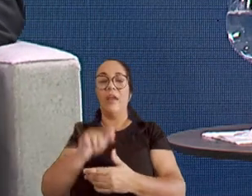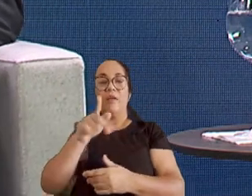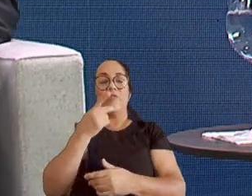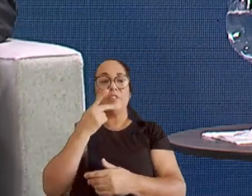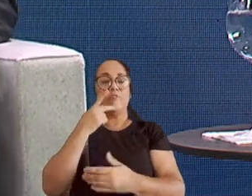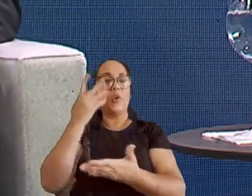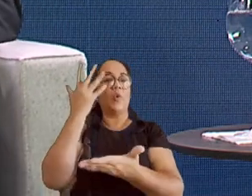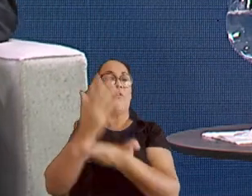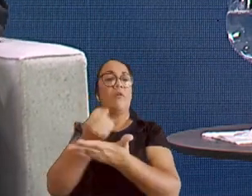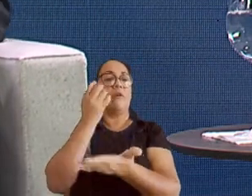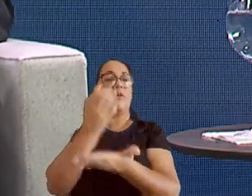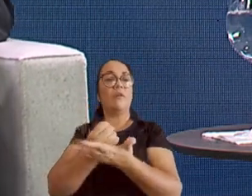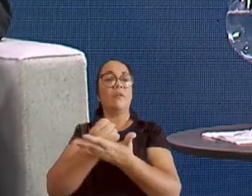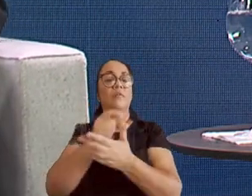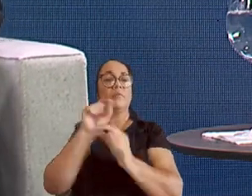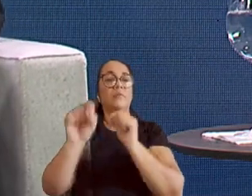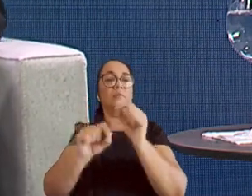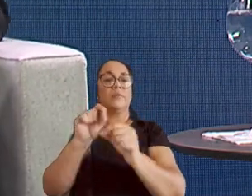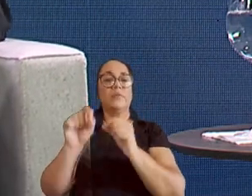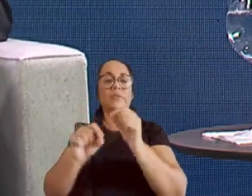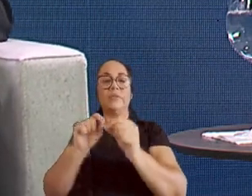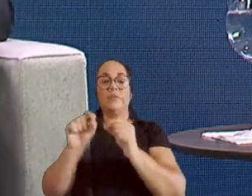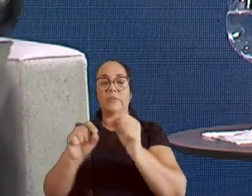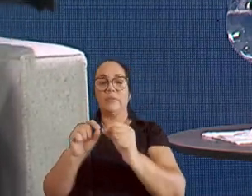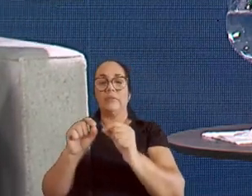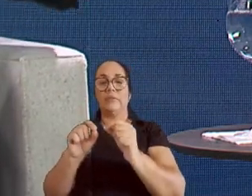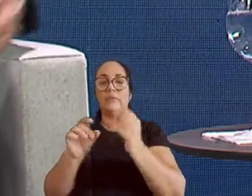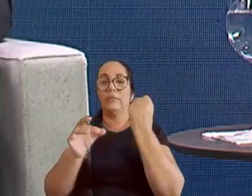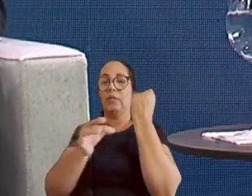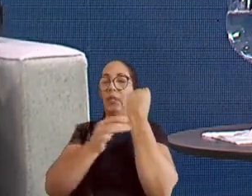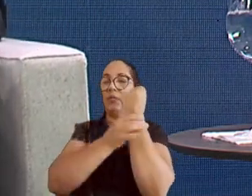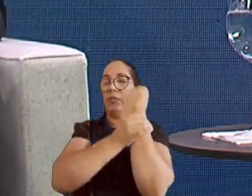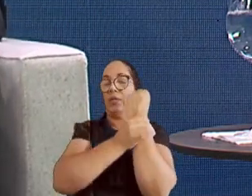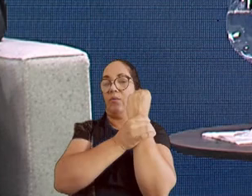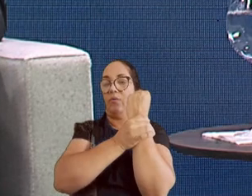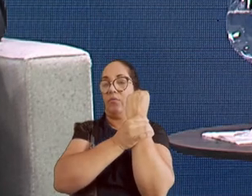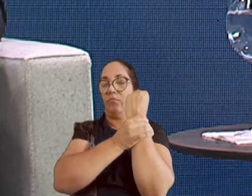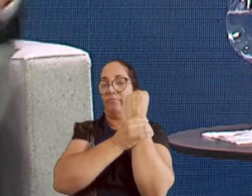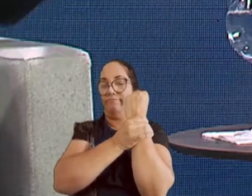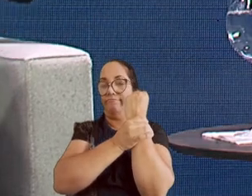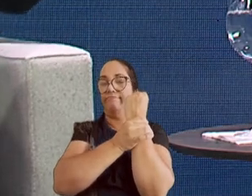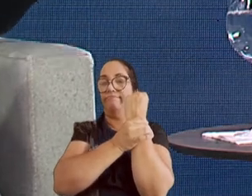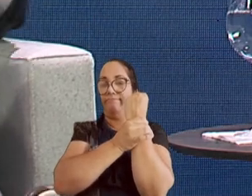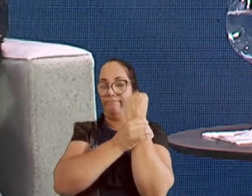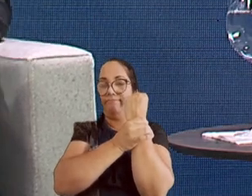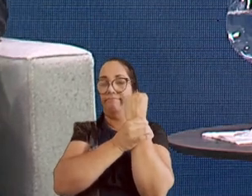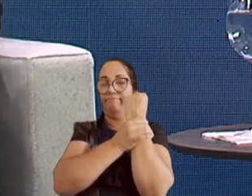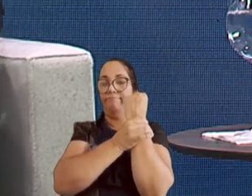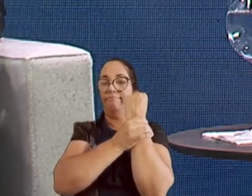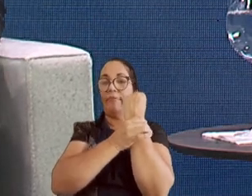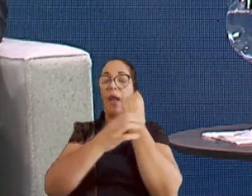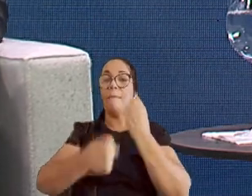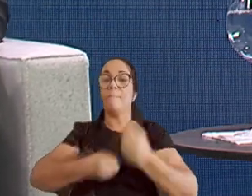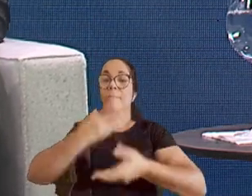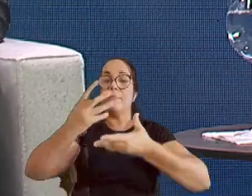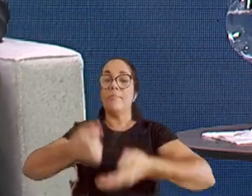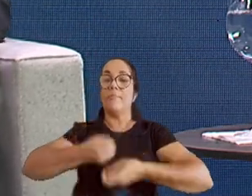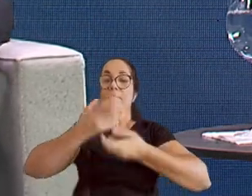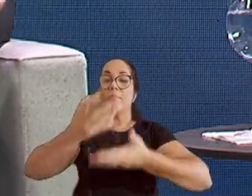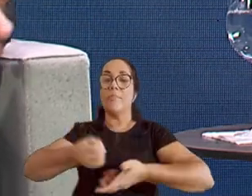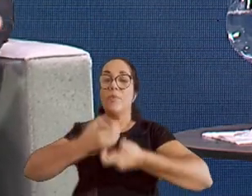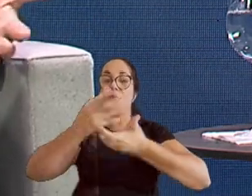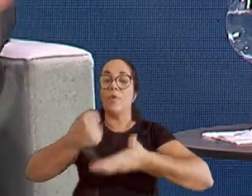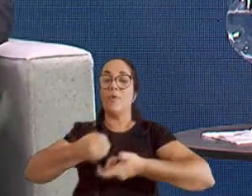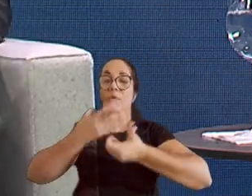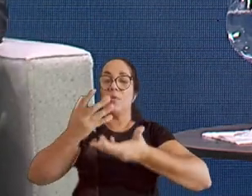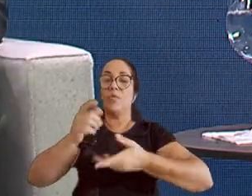né a gente tem uma penetração baixíssimo de segunda em Agro né o seguro de fato ali da produção porque a gente tem uma ausência uma